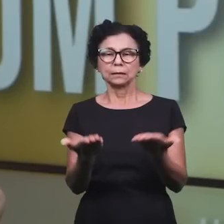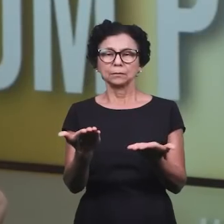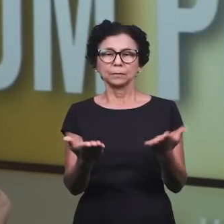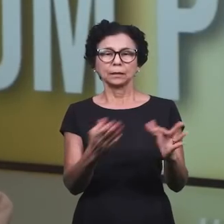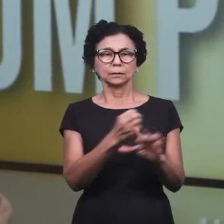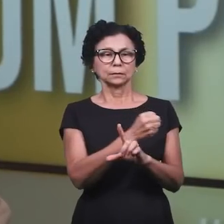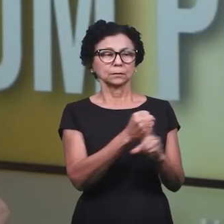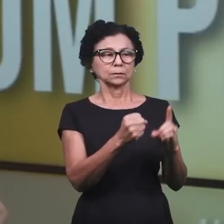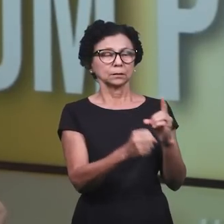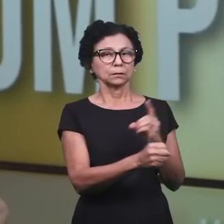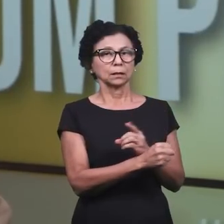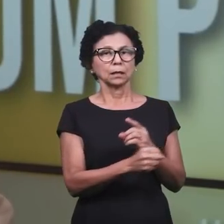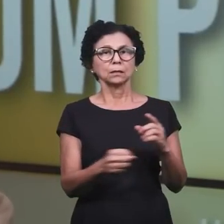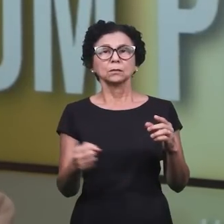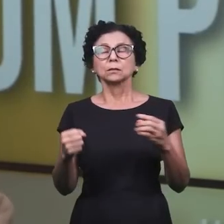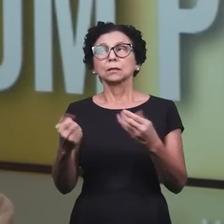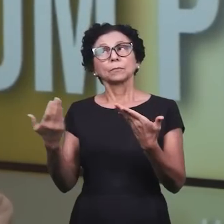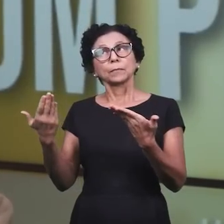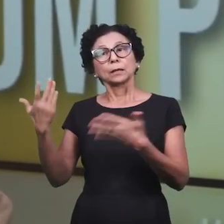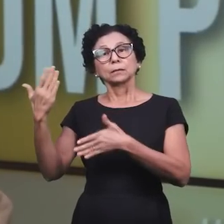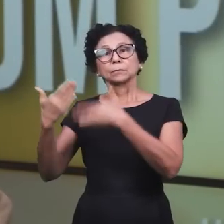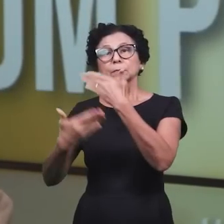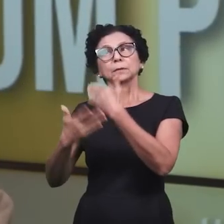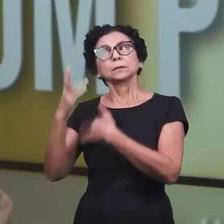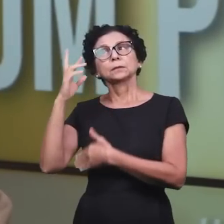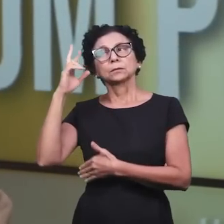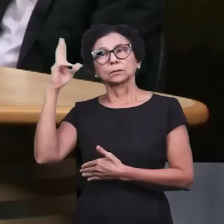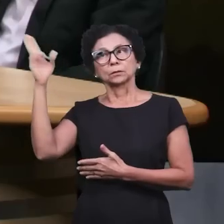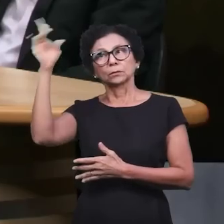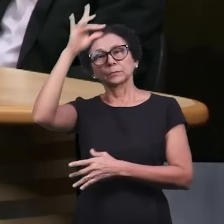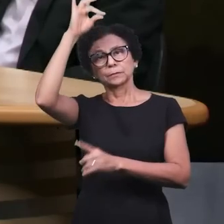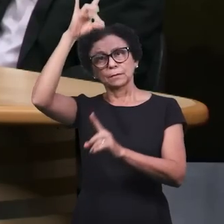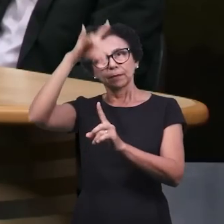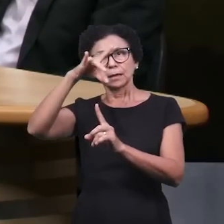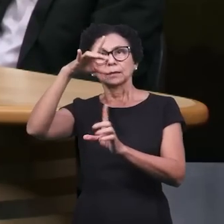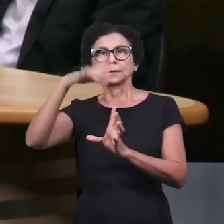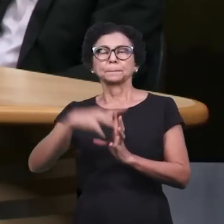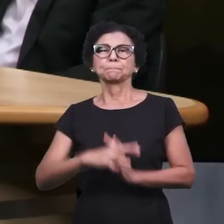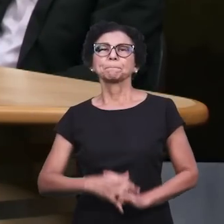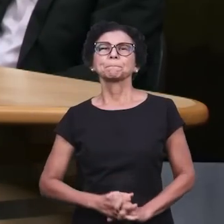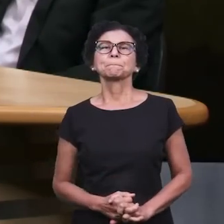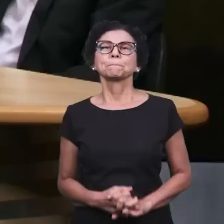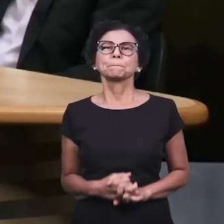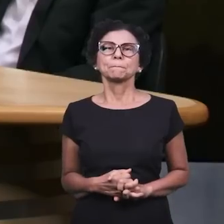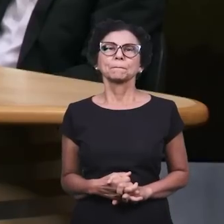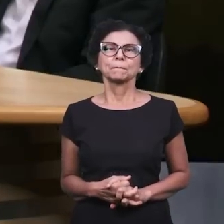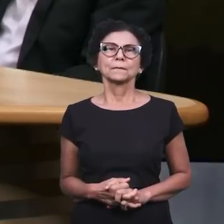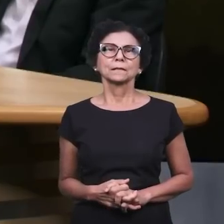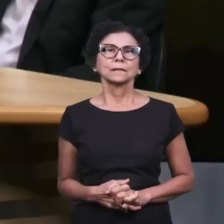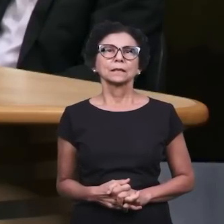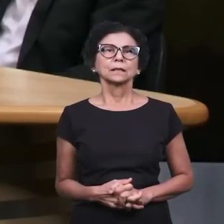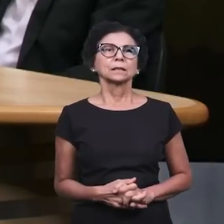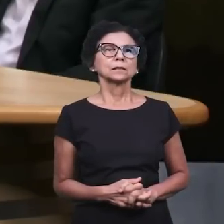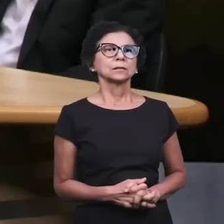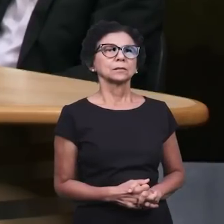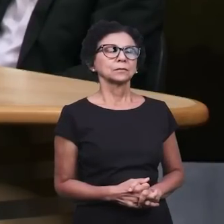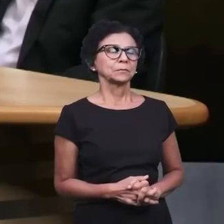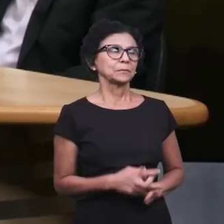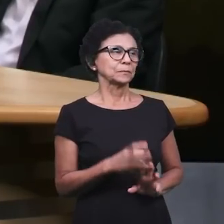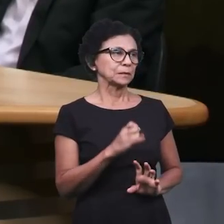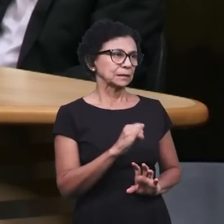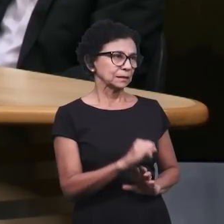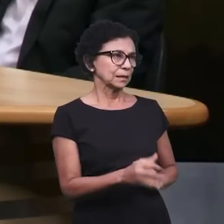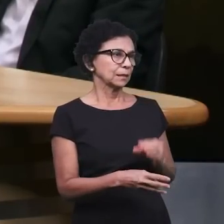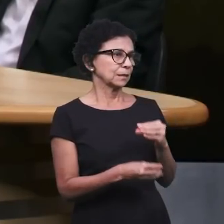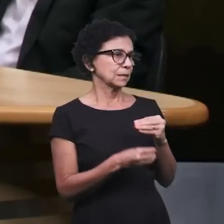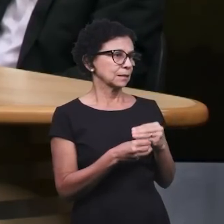o Senhor, não é? Com a bênção do Espírito Santo Muito sobre a bom. vida dele, É isso não é? mesmo. Pastor Rodolfo, Não. se quiser fazer alguma